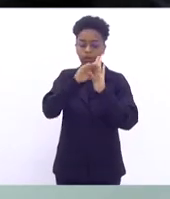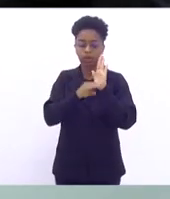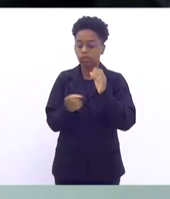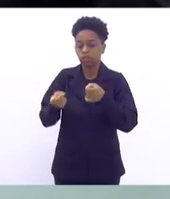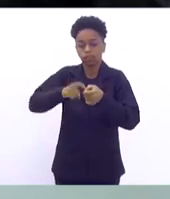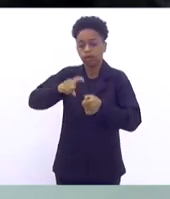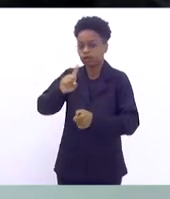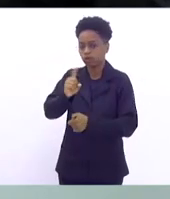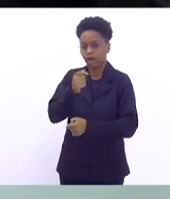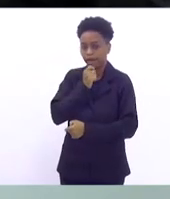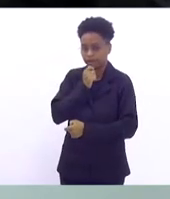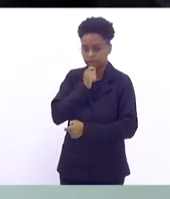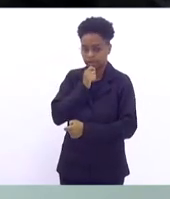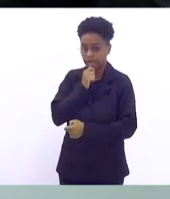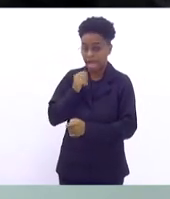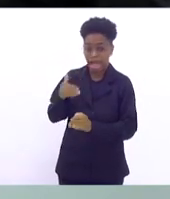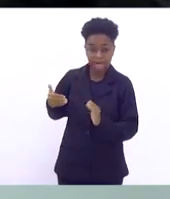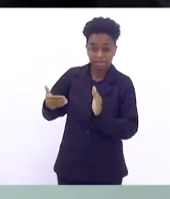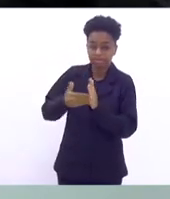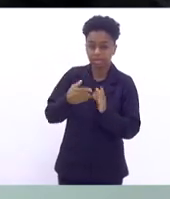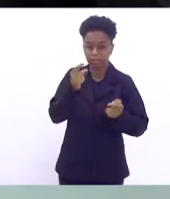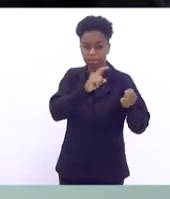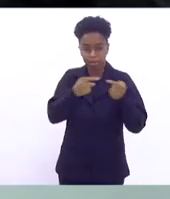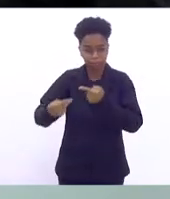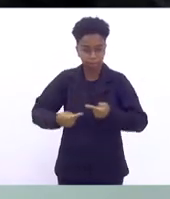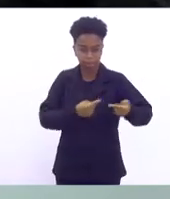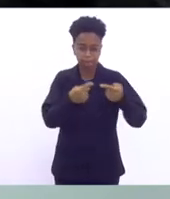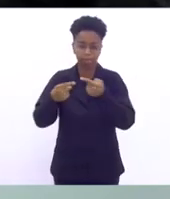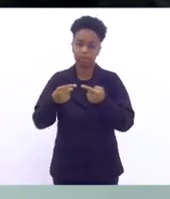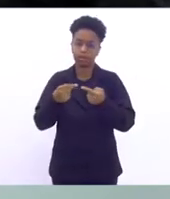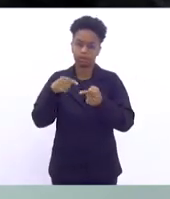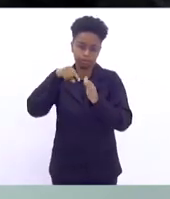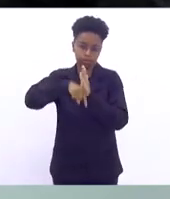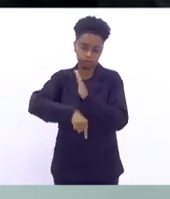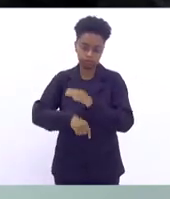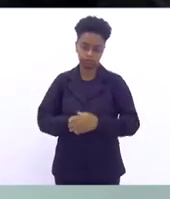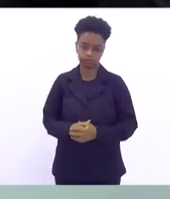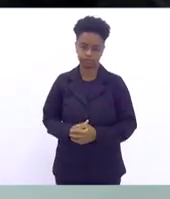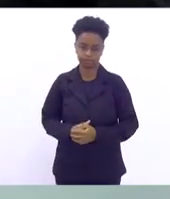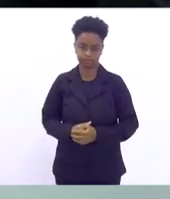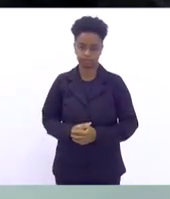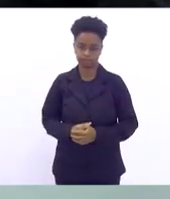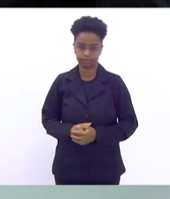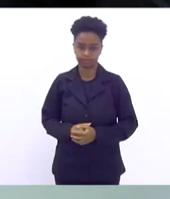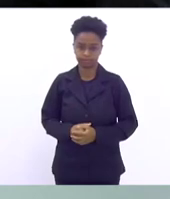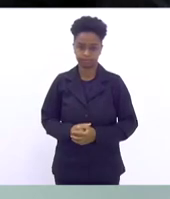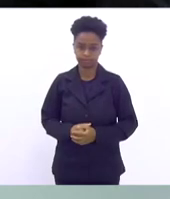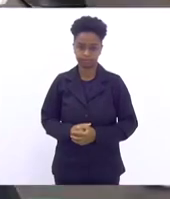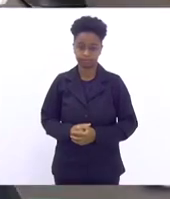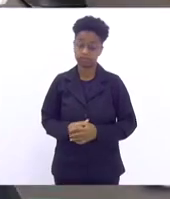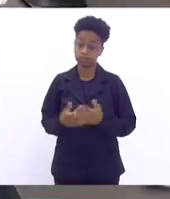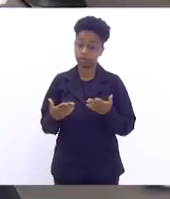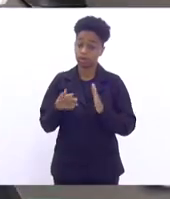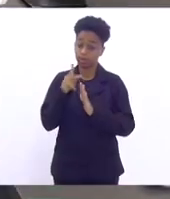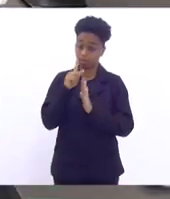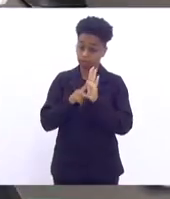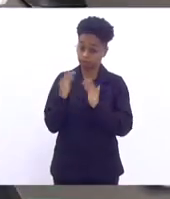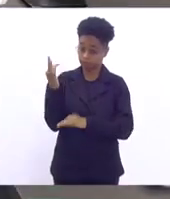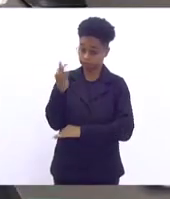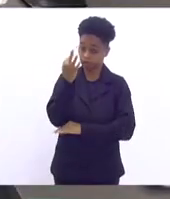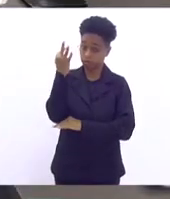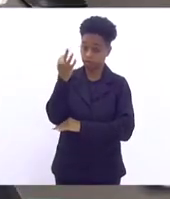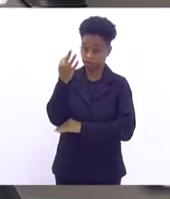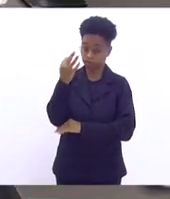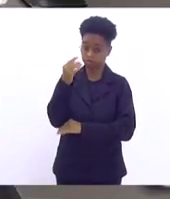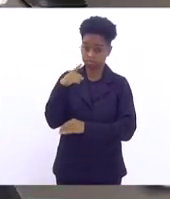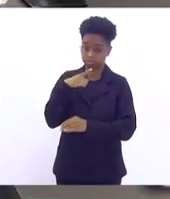pauta até a gente conseguir realizar esse debate com mais profundidade como o projeto formalmente com carga